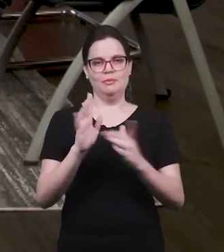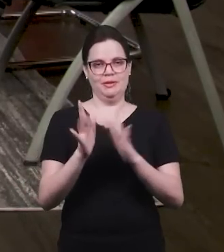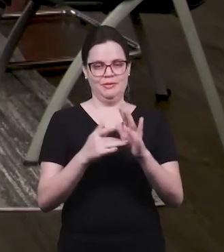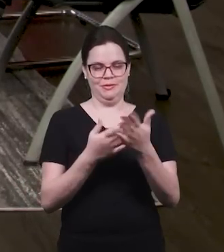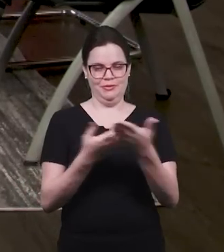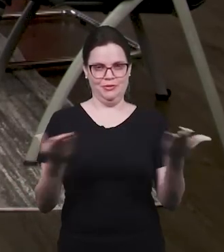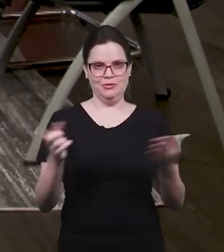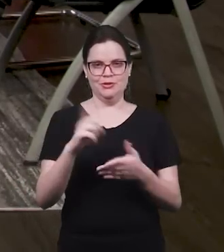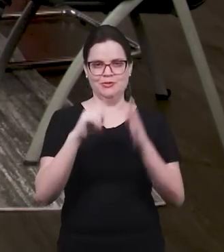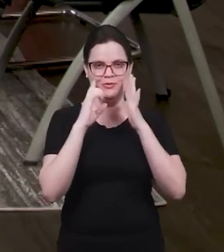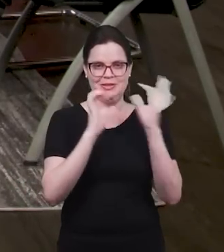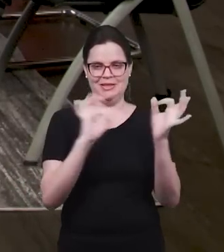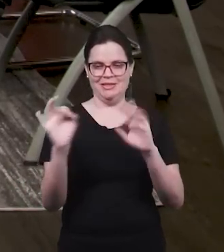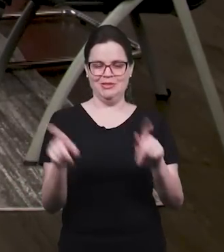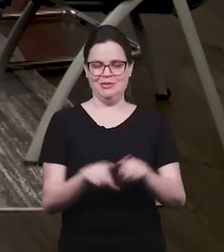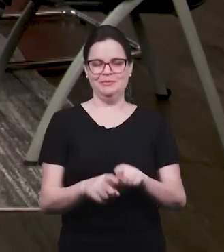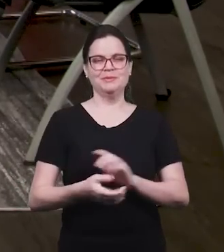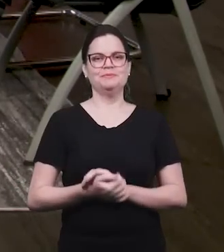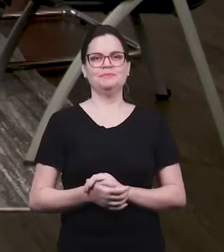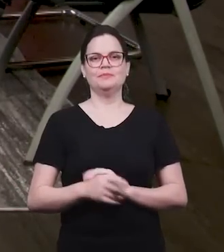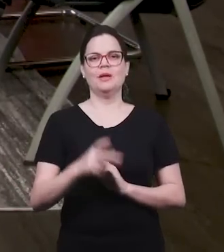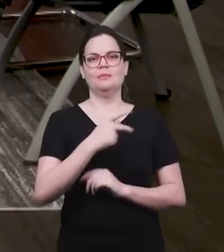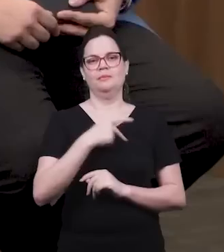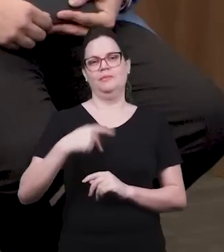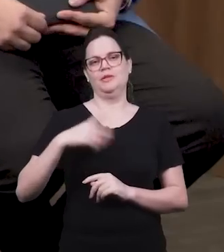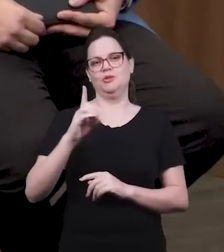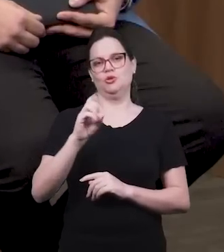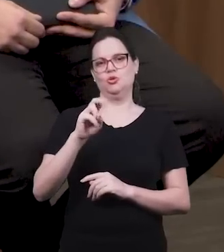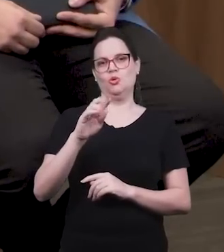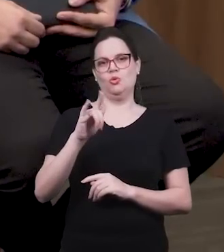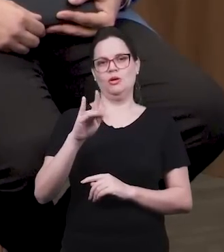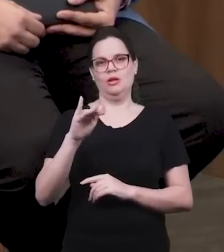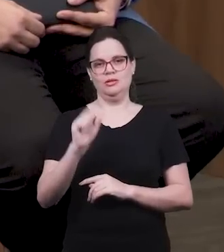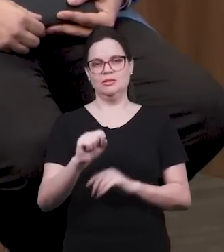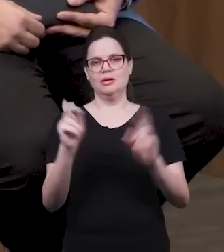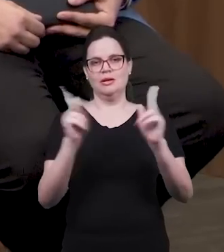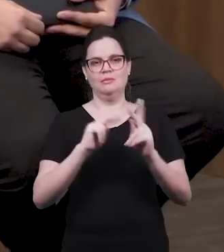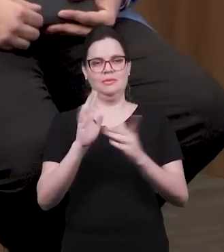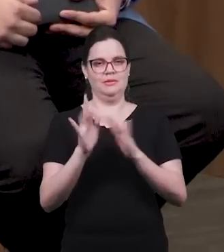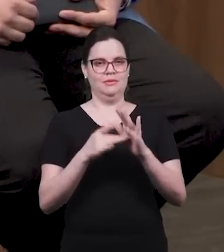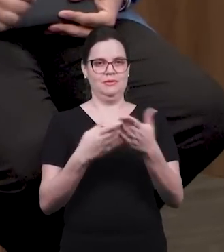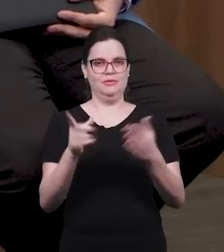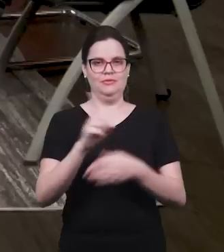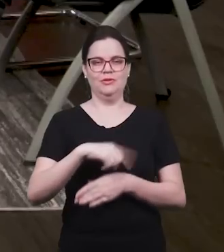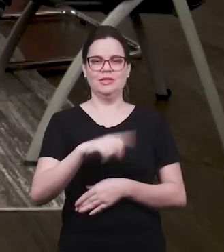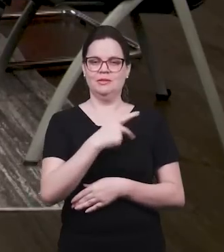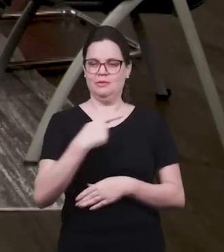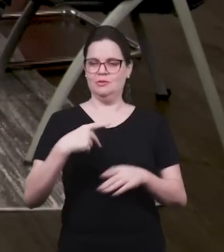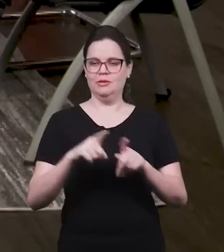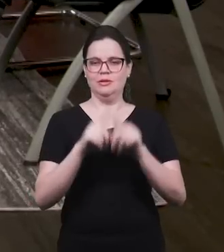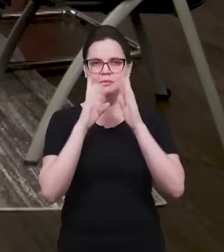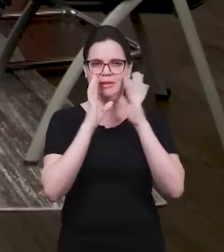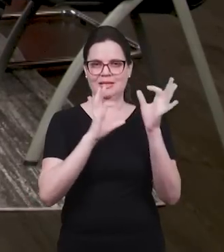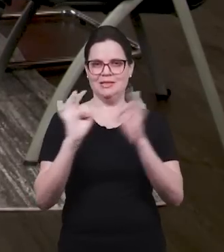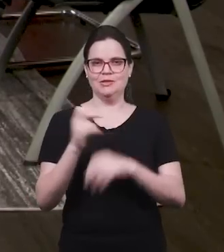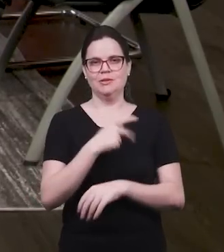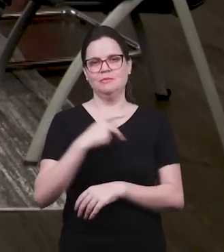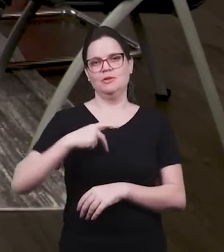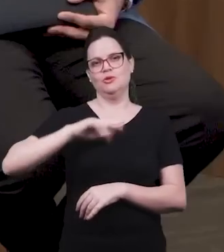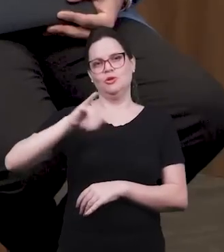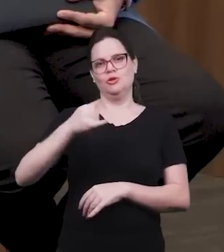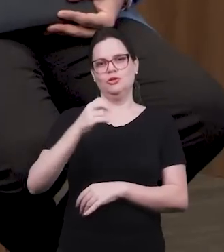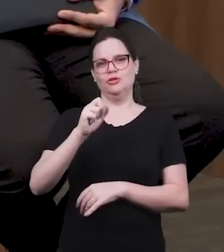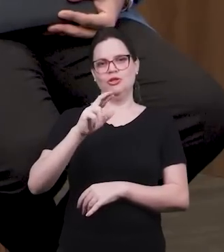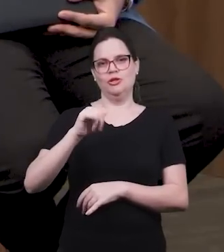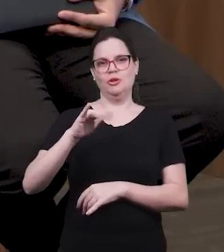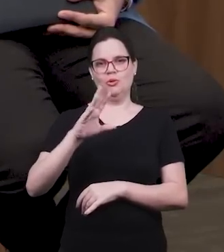todos que participam conosco. Pastor Douglas Spangero. A paz do Senhor a todos, aos pastores. Amém. Pastor Jerônimo Silva. Paz do